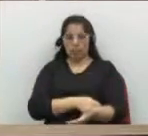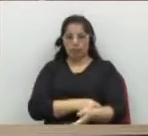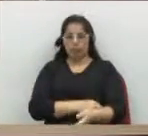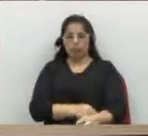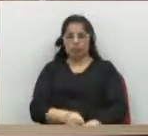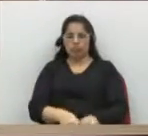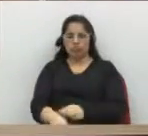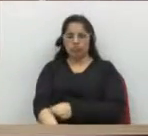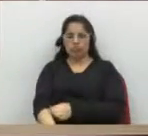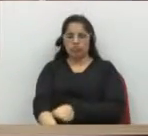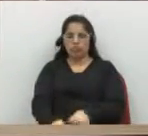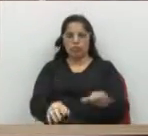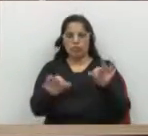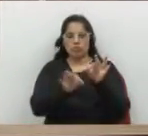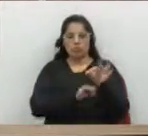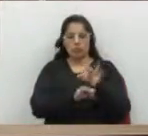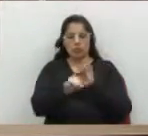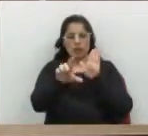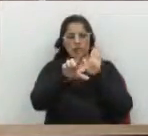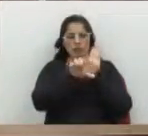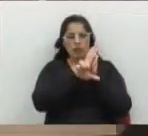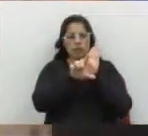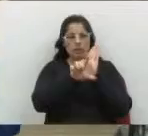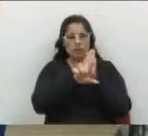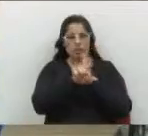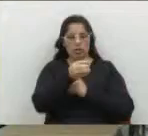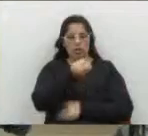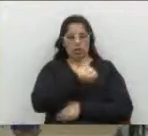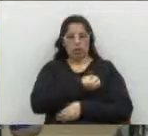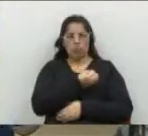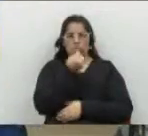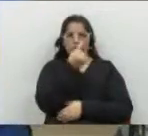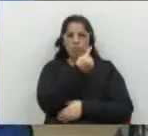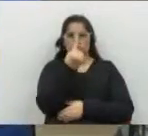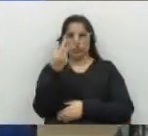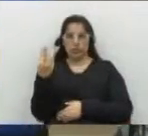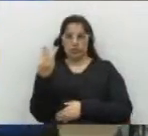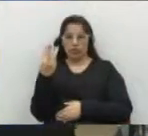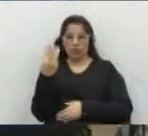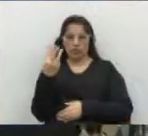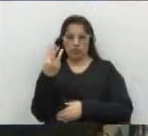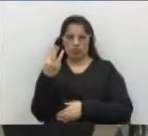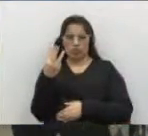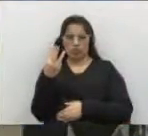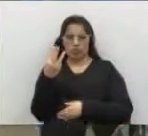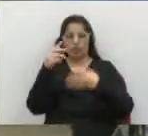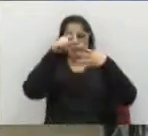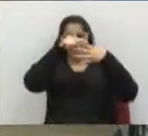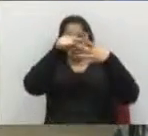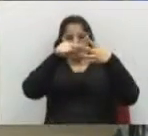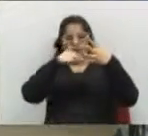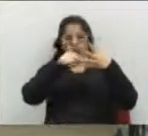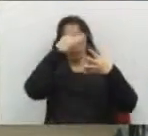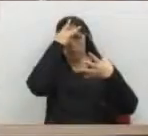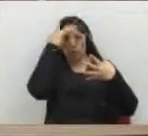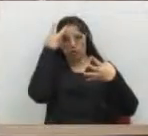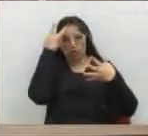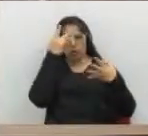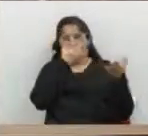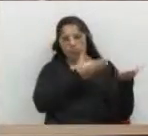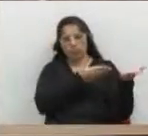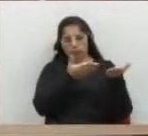Emenda modificativa ao projeto de lei complementar número 13. A mesa recebe e encaminha as